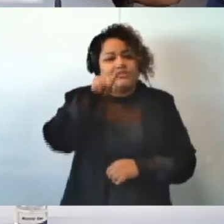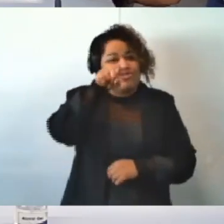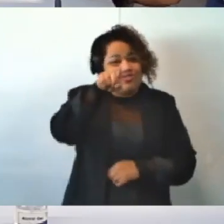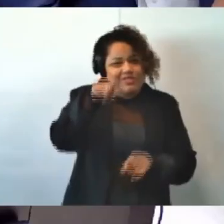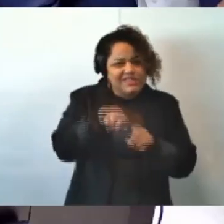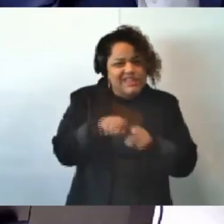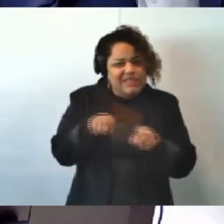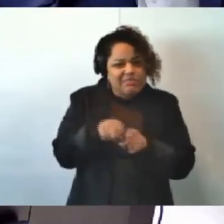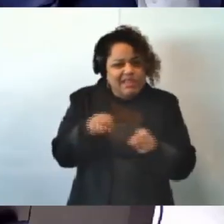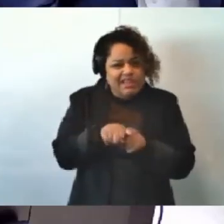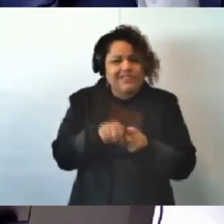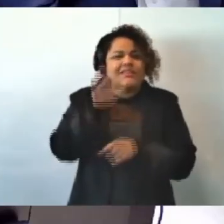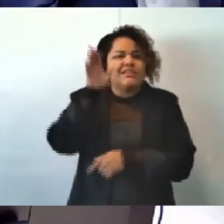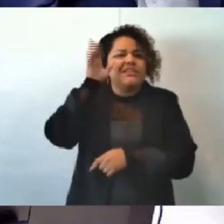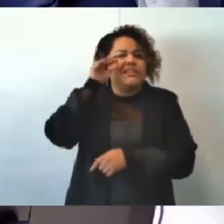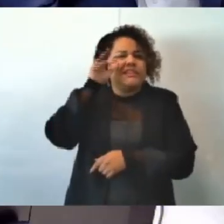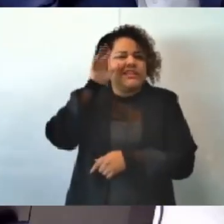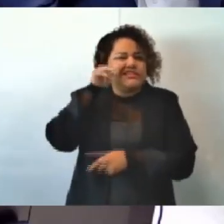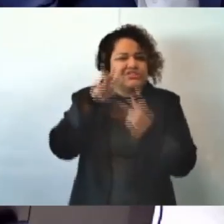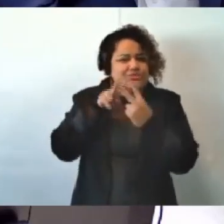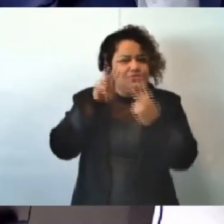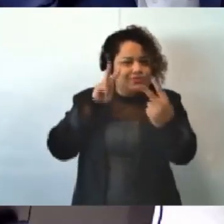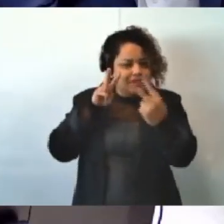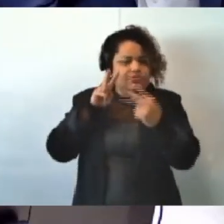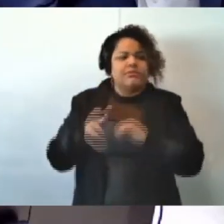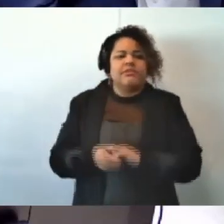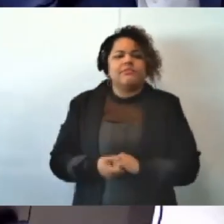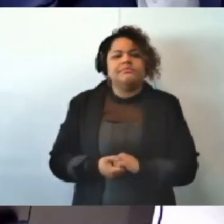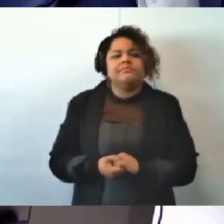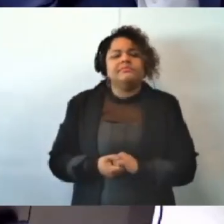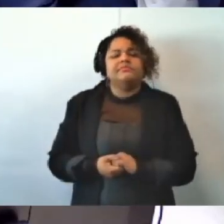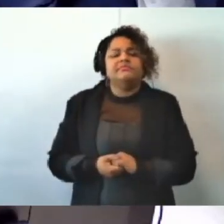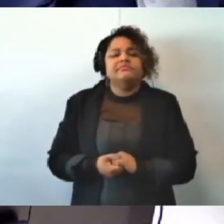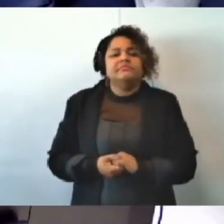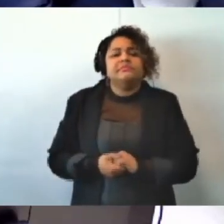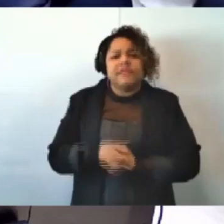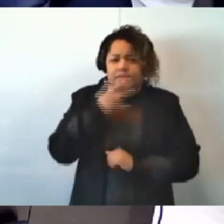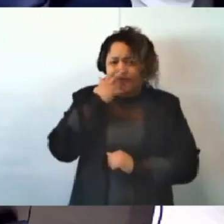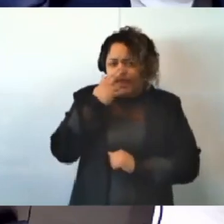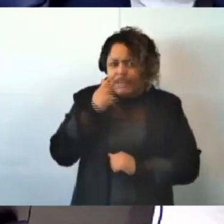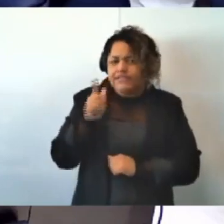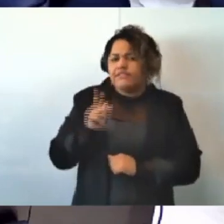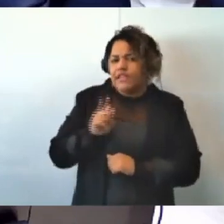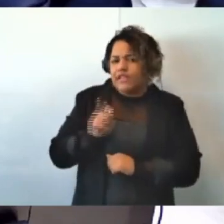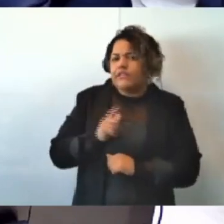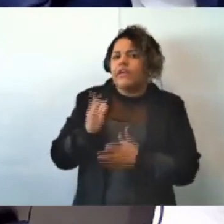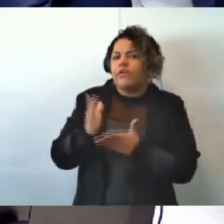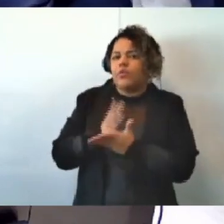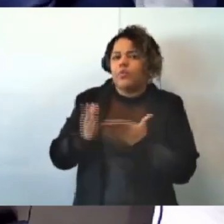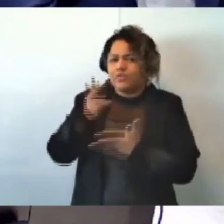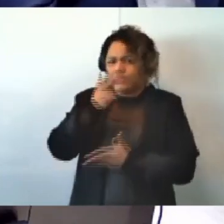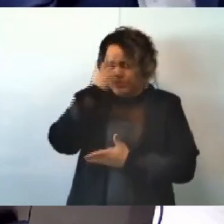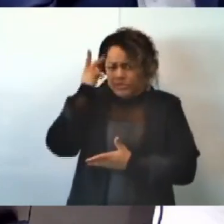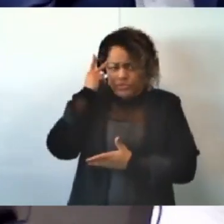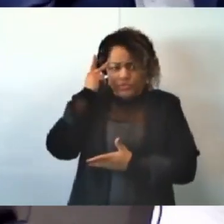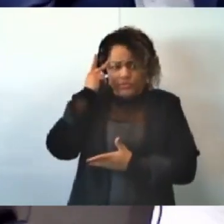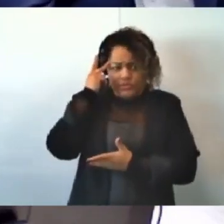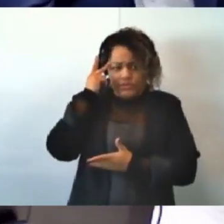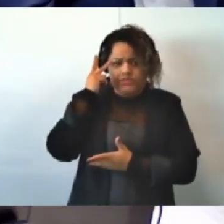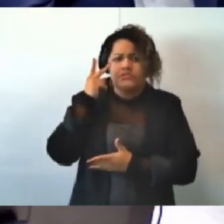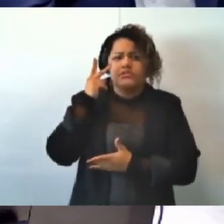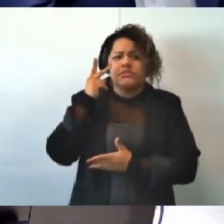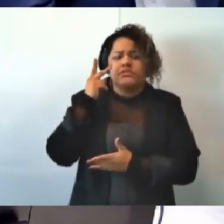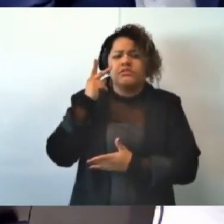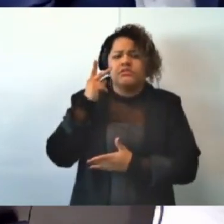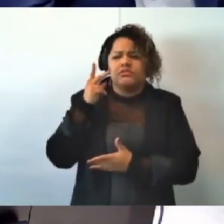online, e pedimos aqui, parece que nós temos algumas pessoas aqui, se tiver alguém aqui que não tenha se identificado, por